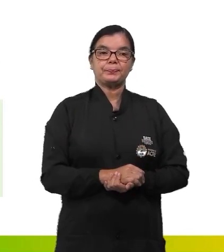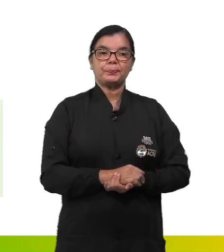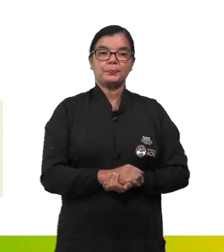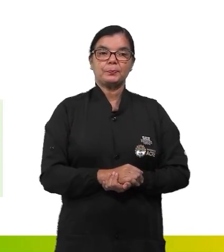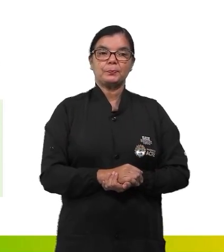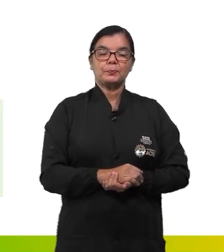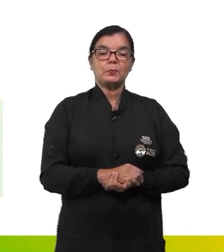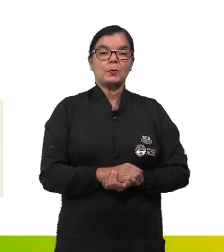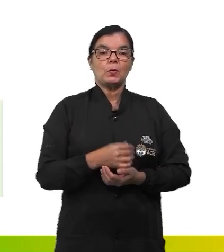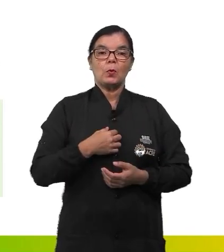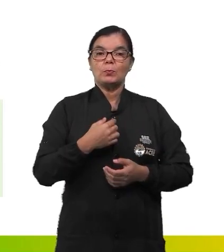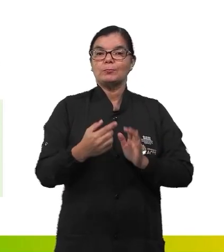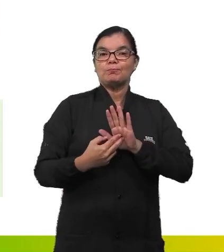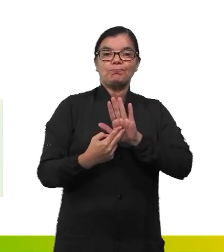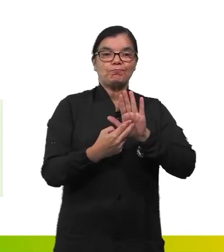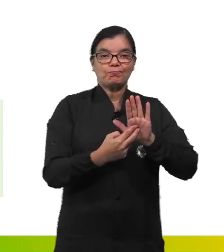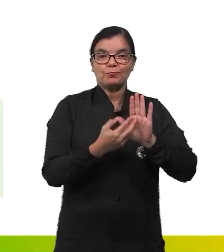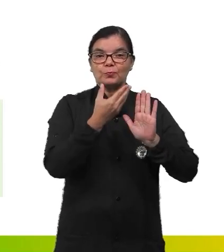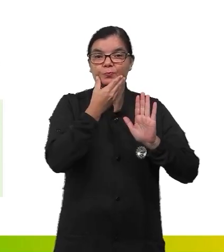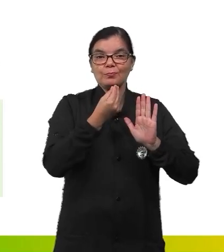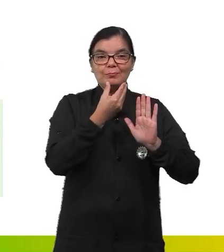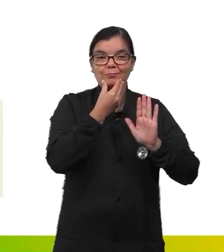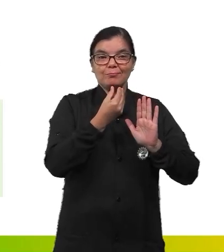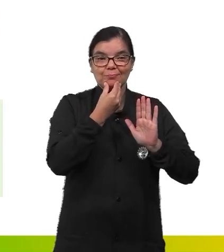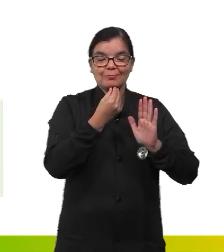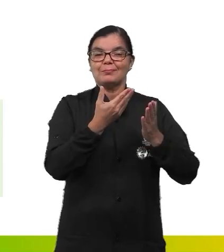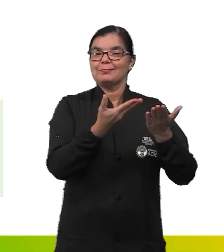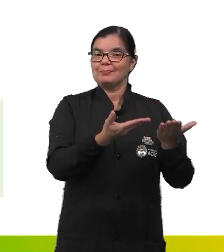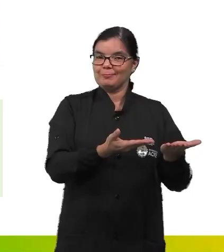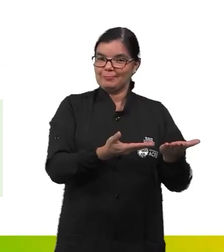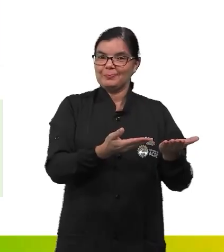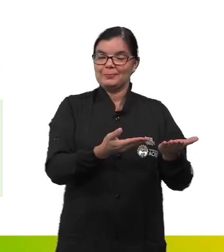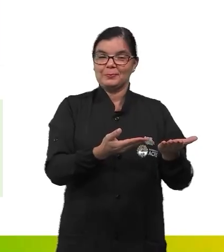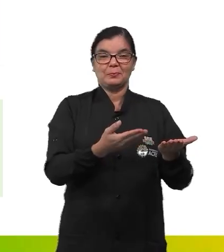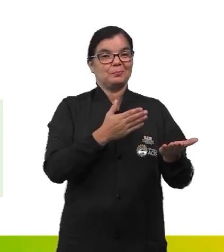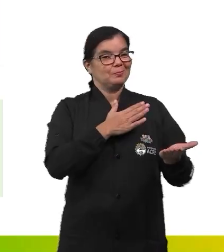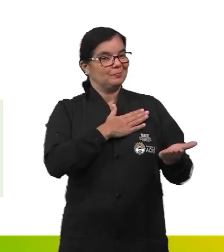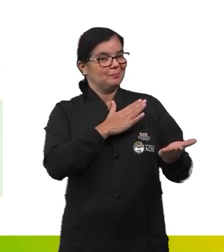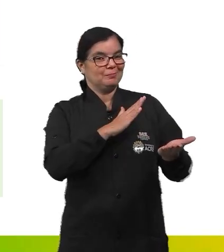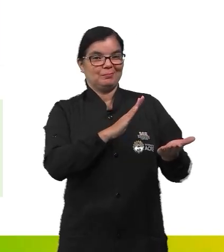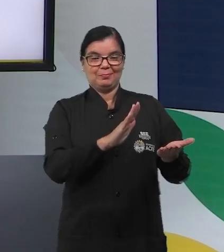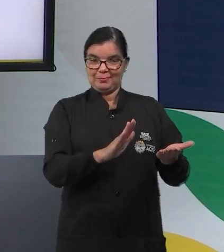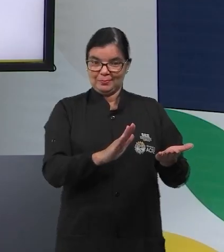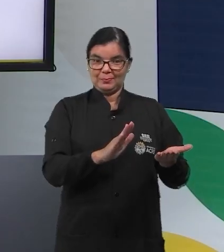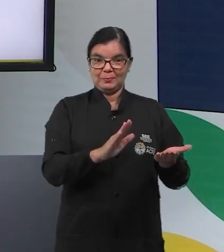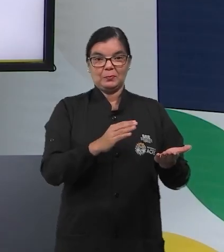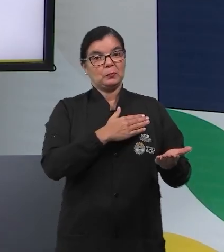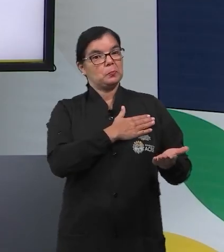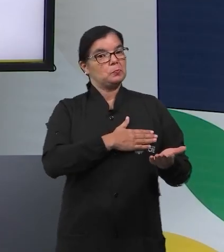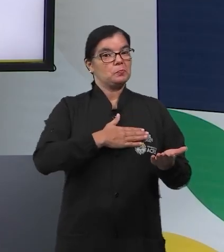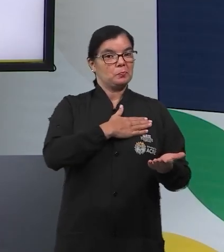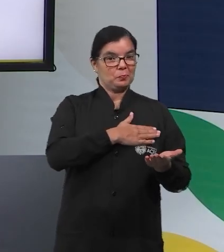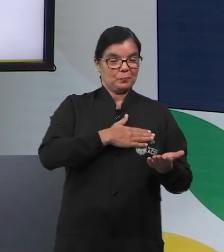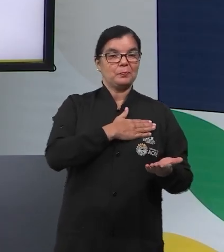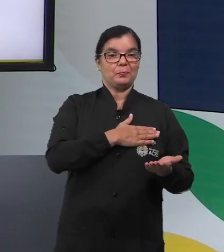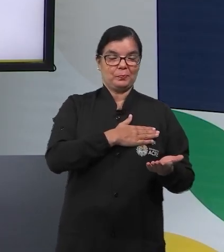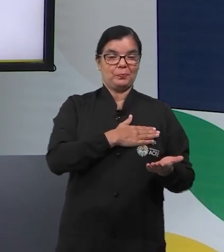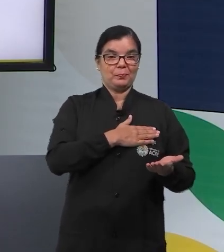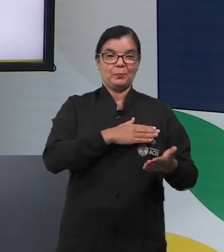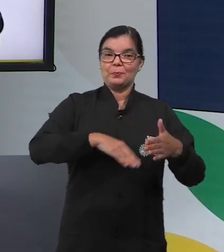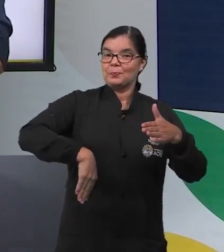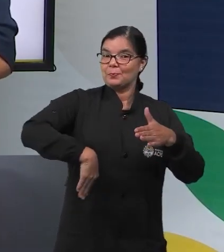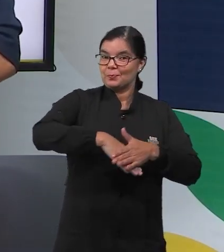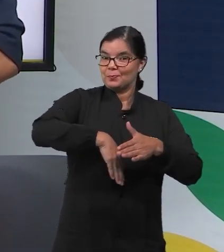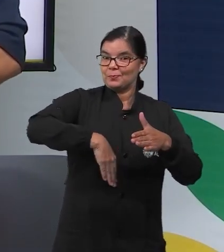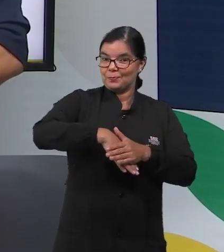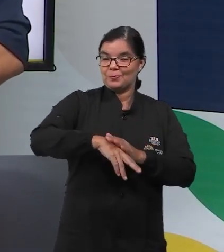E como não citar esse camarada aqui? Ah, você pode não gostar ou gostar muito do time de futebol que